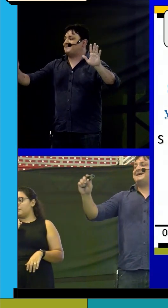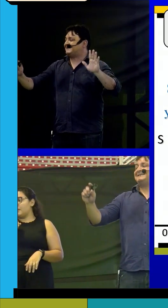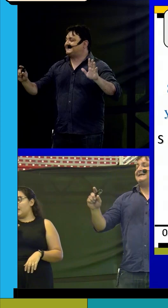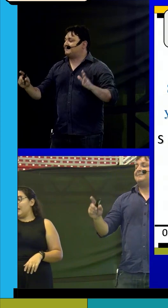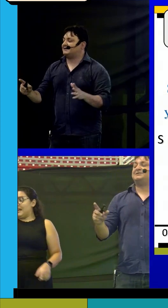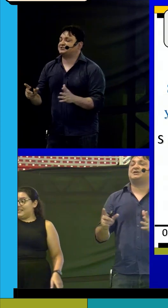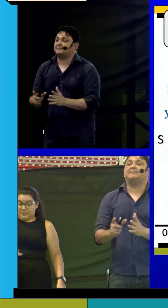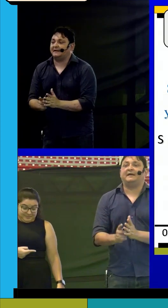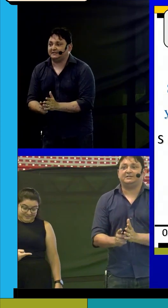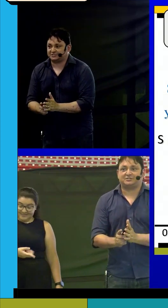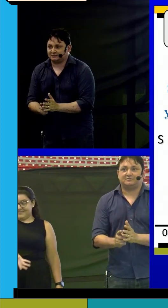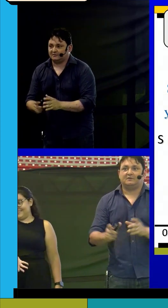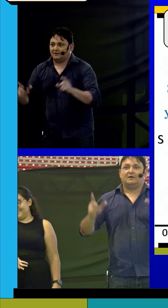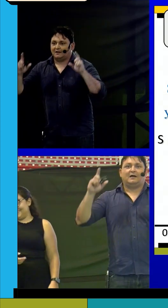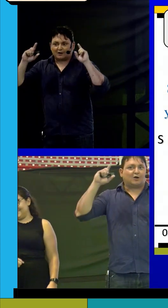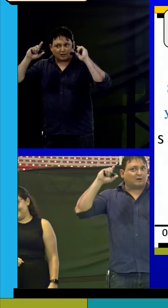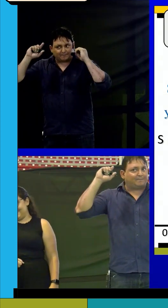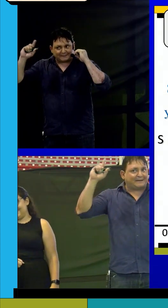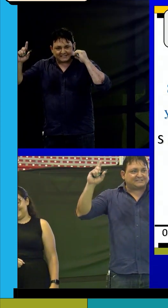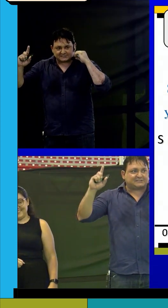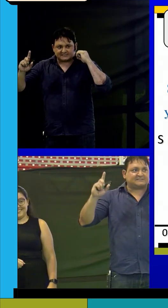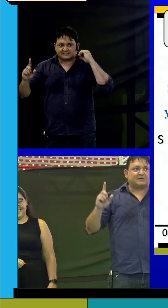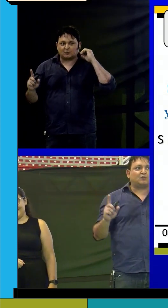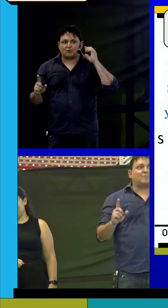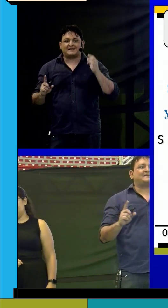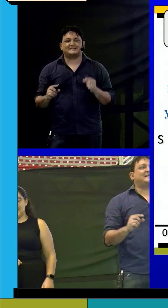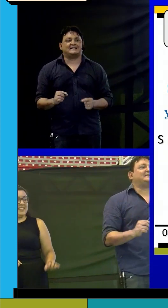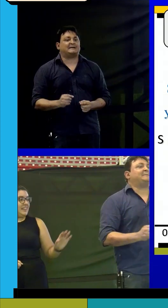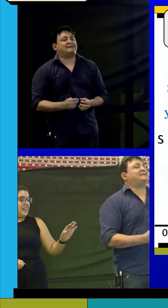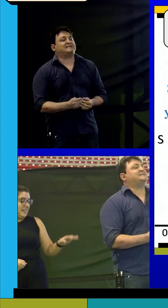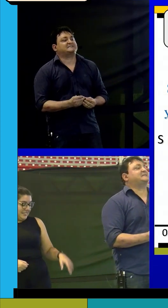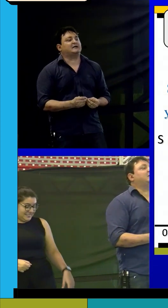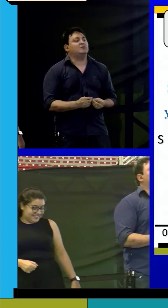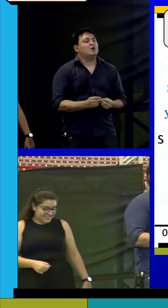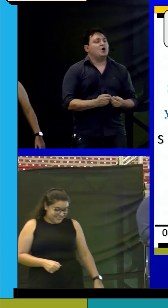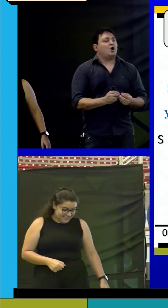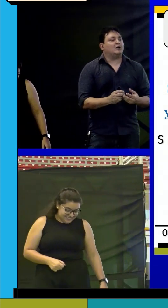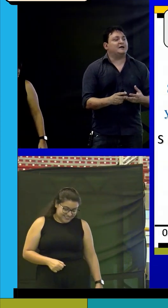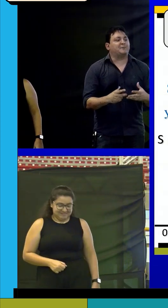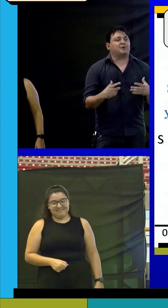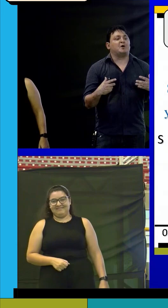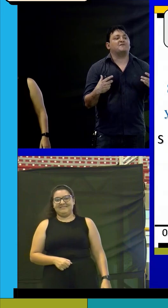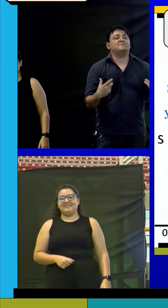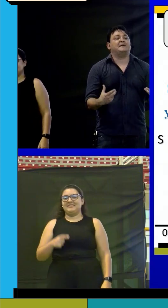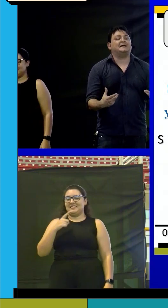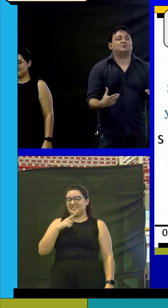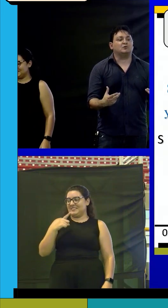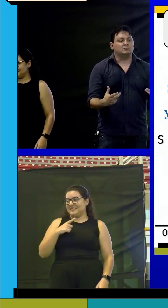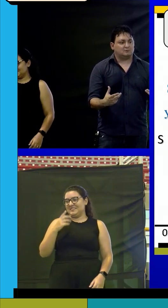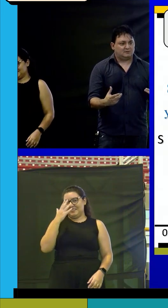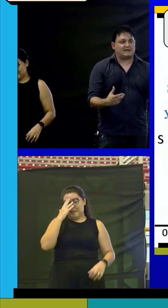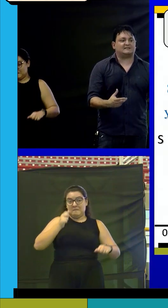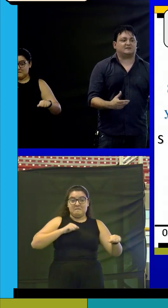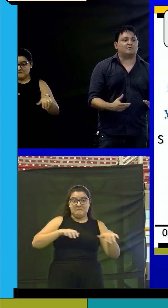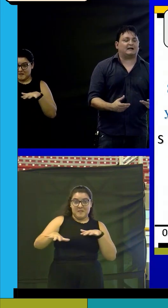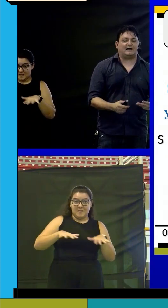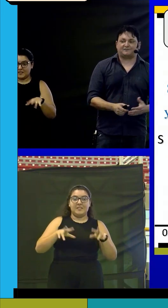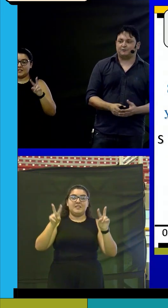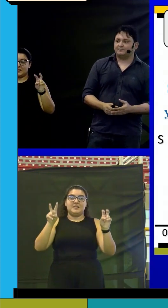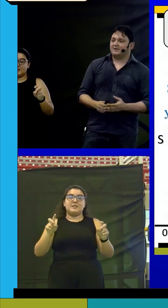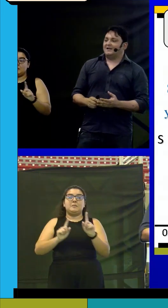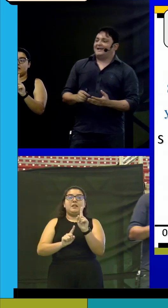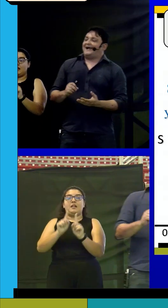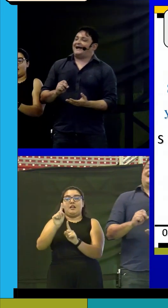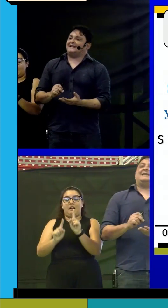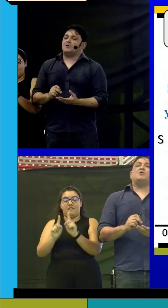gráfico matematicamente. Agora, preste atenção como é que seria a interpretação, olhando para o movimento em relação ao